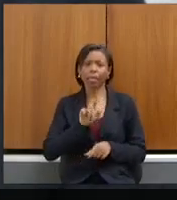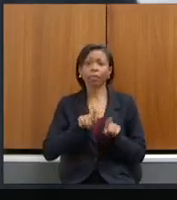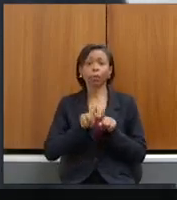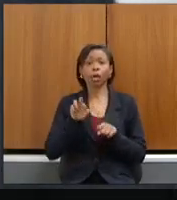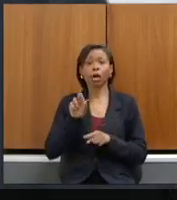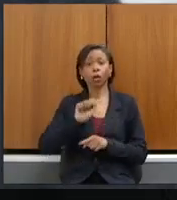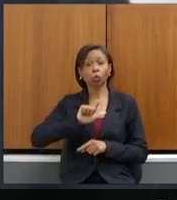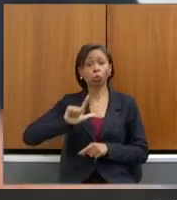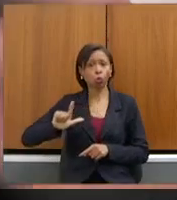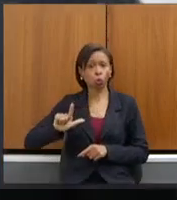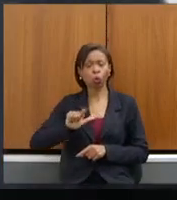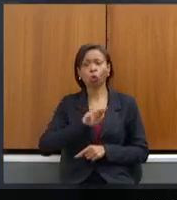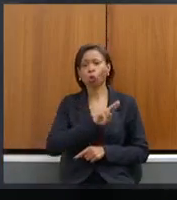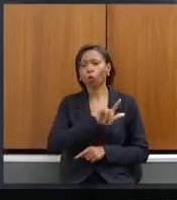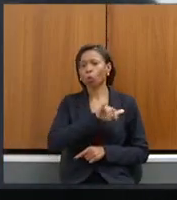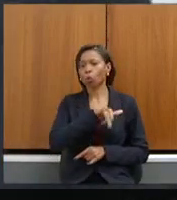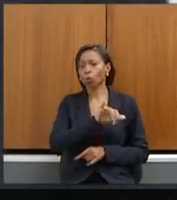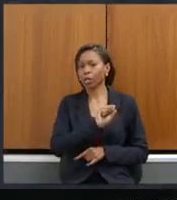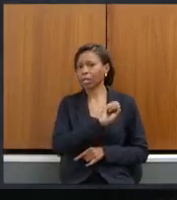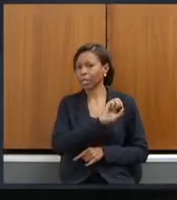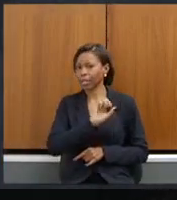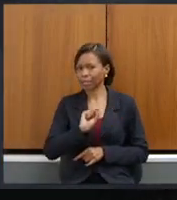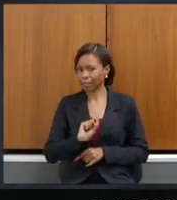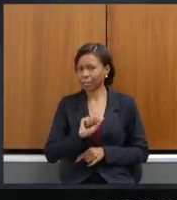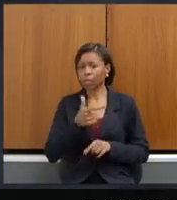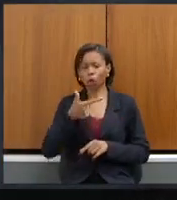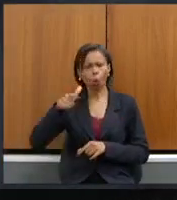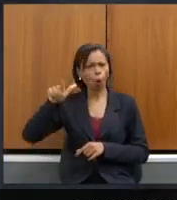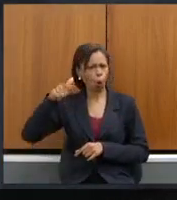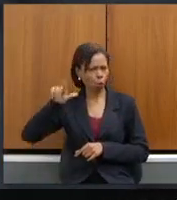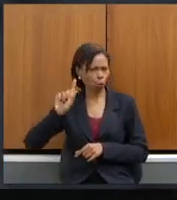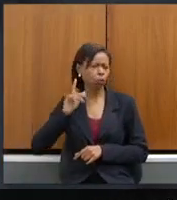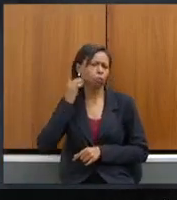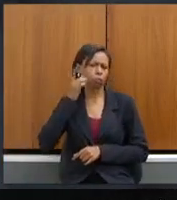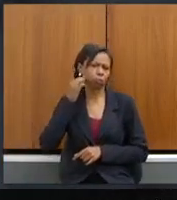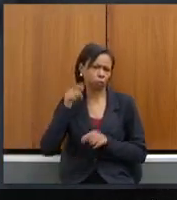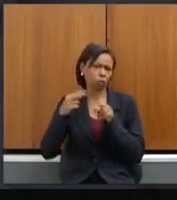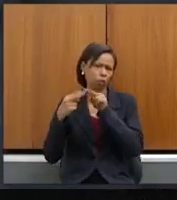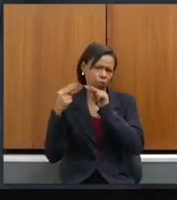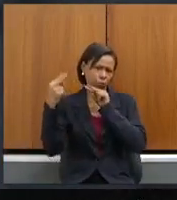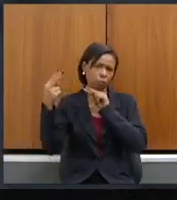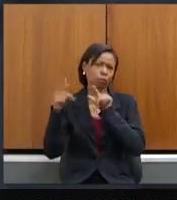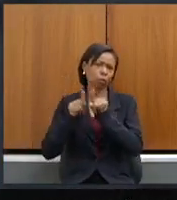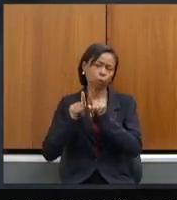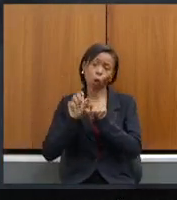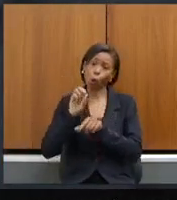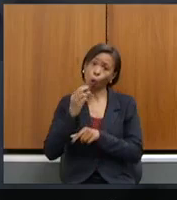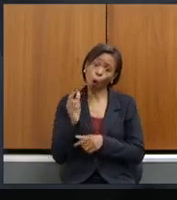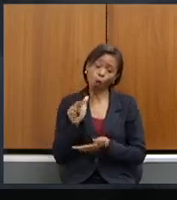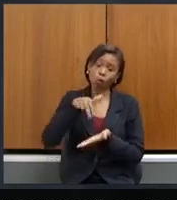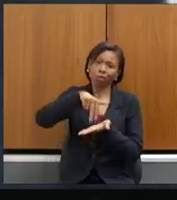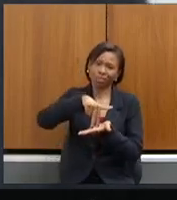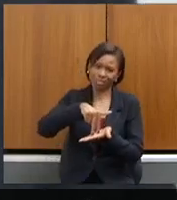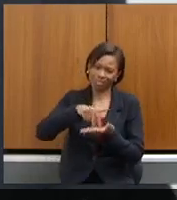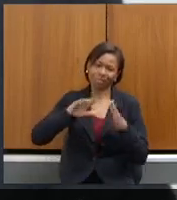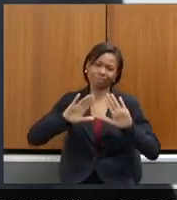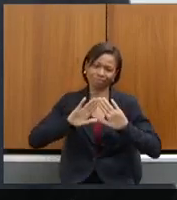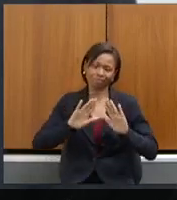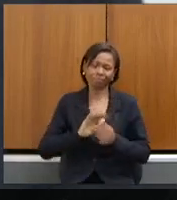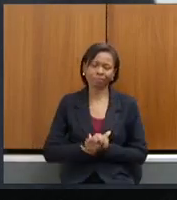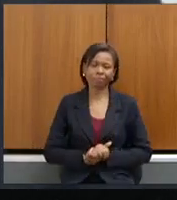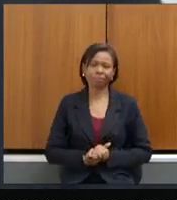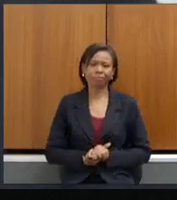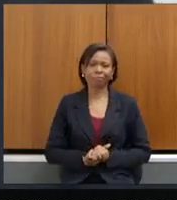Alice Gomes os demais deputados presentes à distância o aí no plenário é